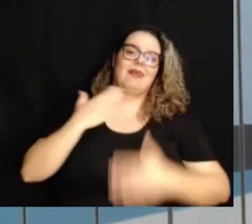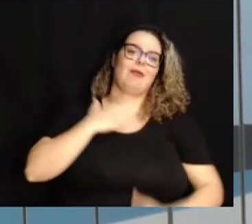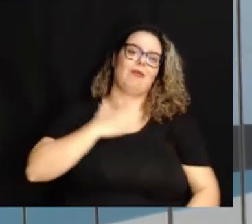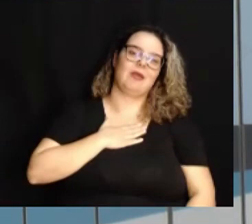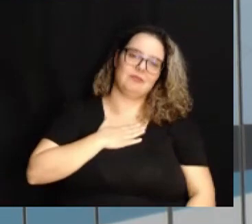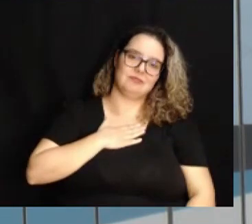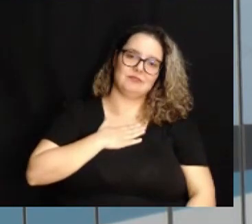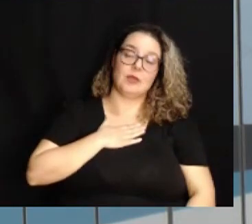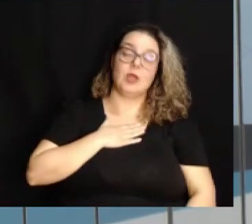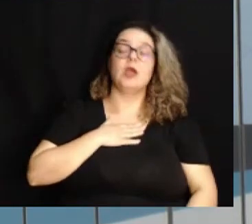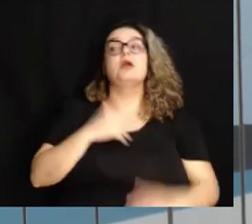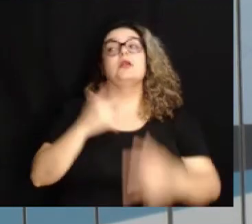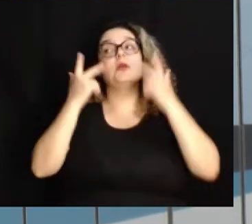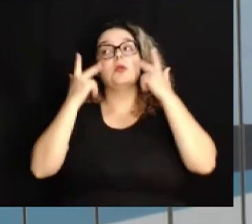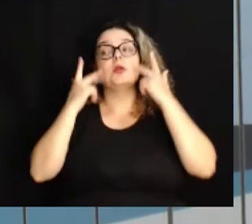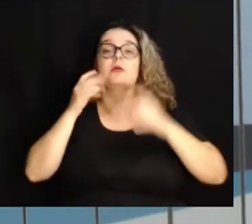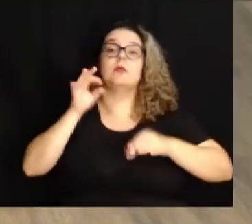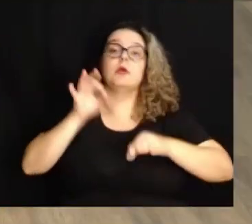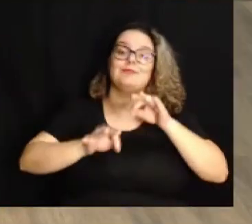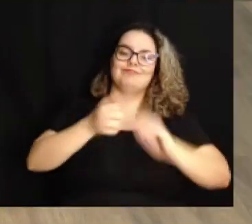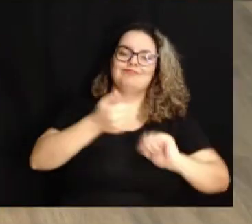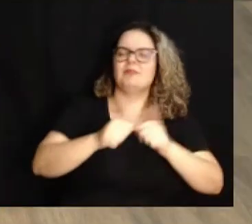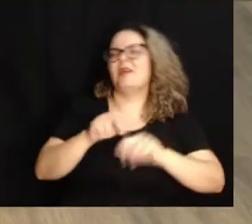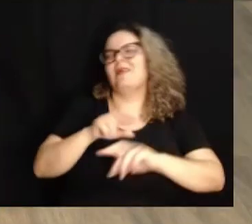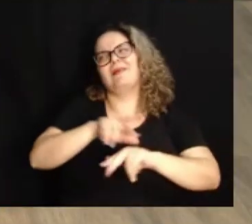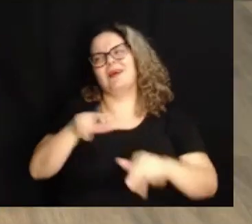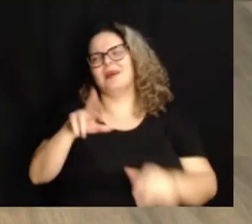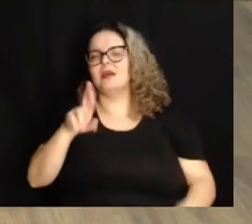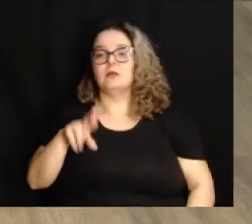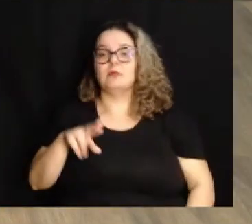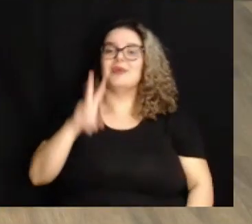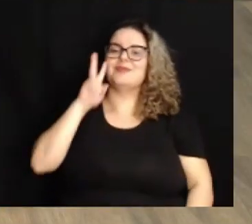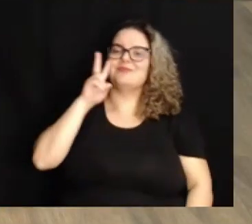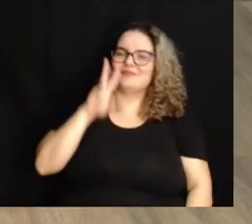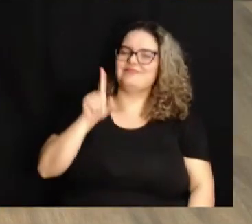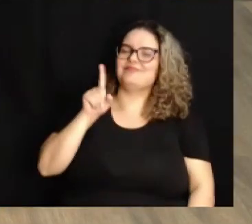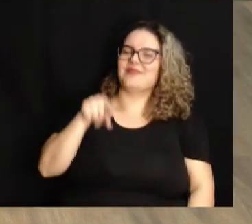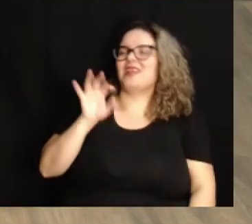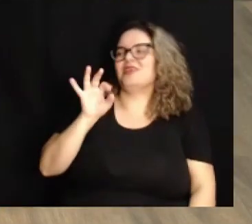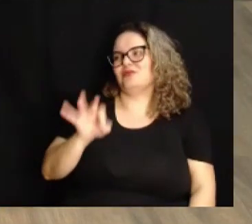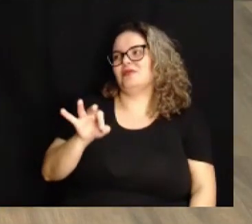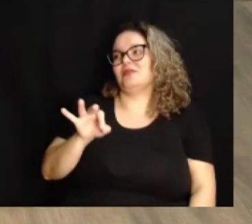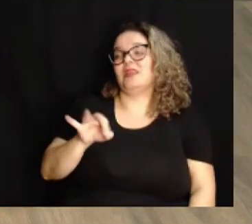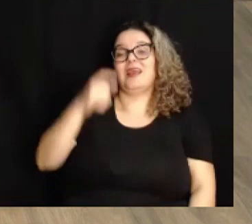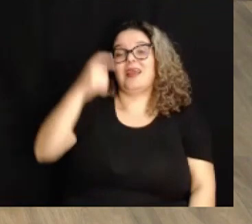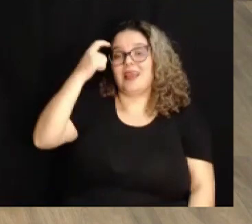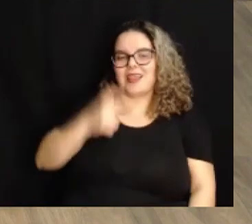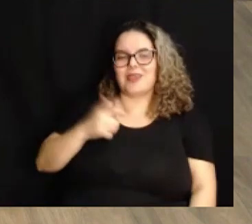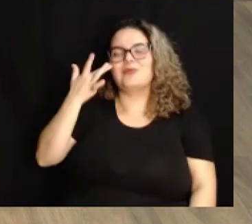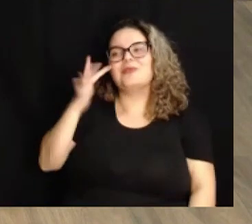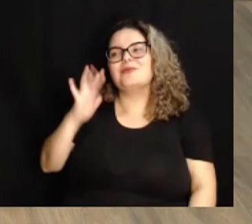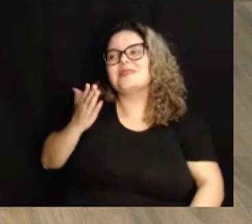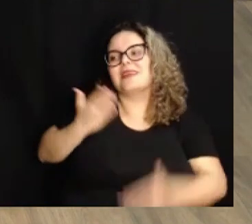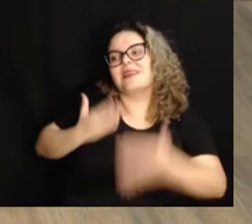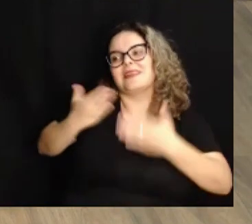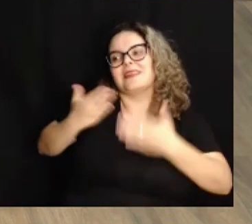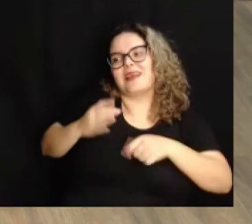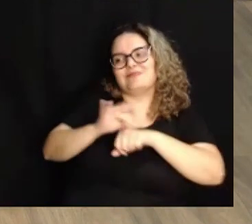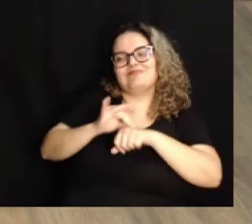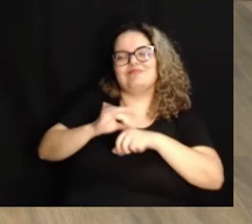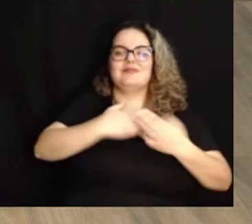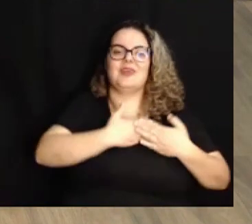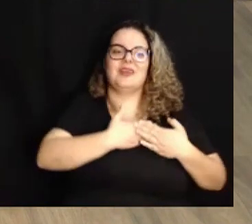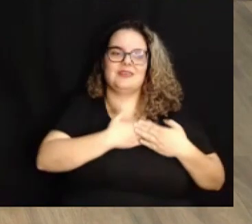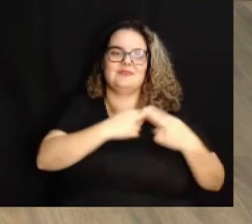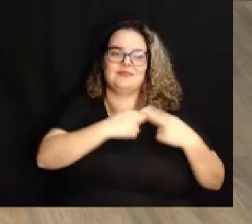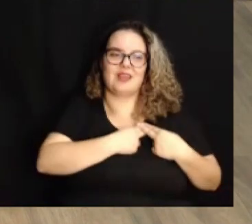julgamento, existem vários motivos, mas o que eu vejo muito é justamente quando a pessoa não sabe lidar com a sua questão, ela vai inferiorizar a questão do outro para não ter